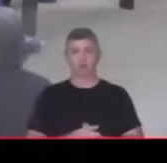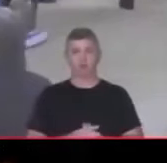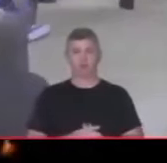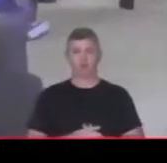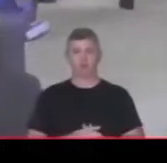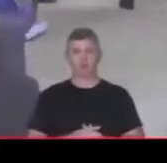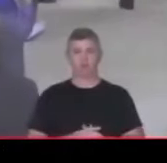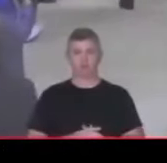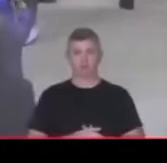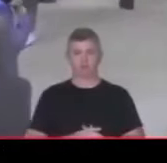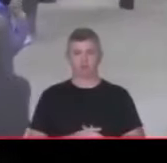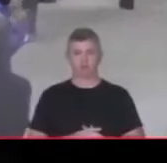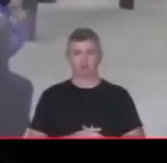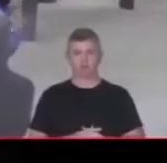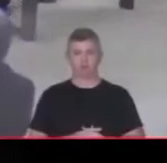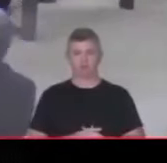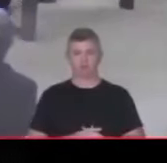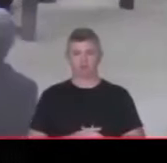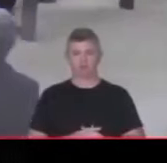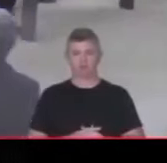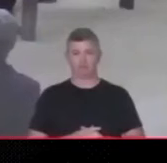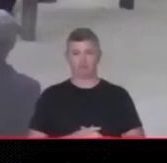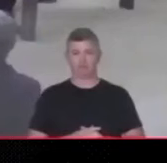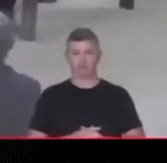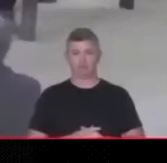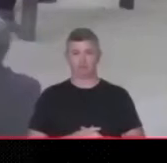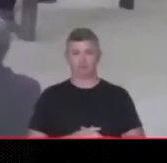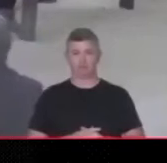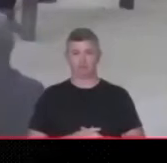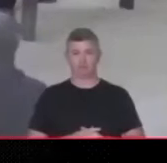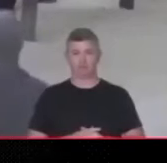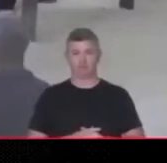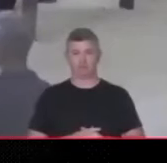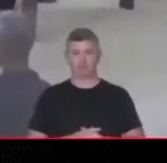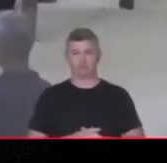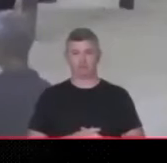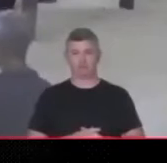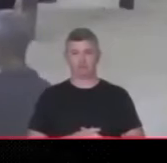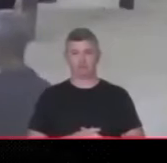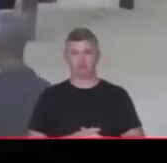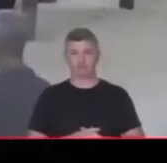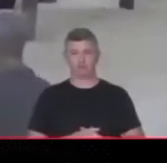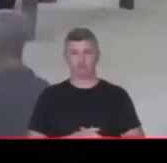mostrando. Senhores deputados. Não aceitam provocação.